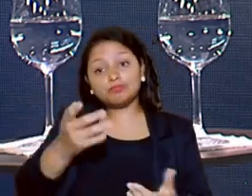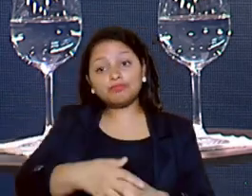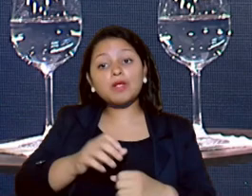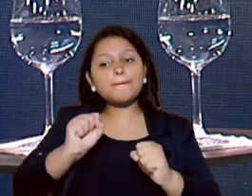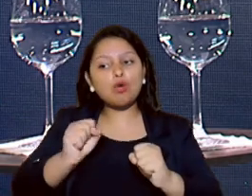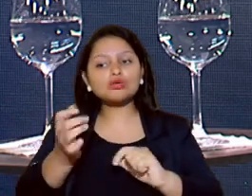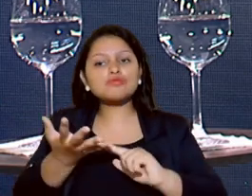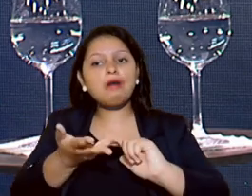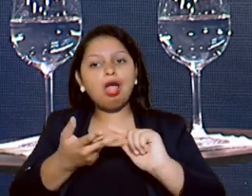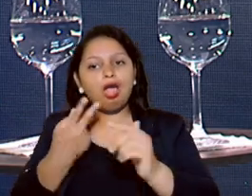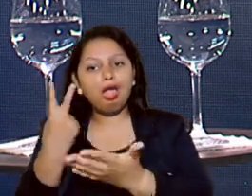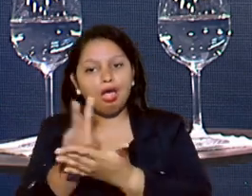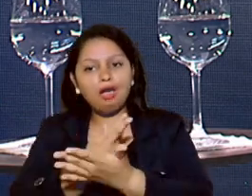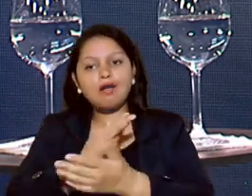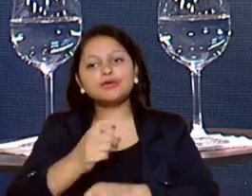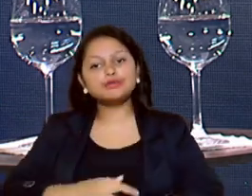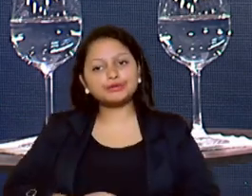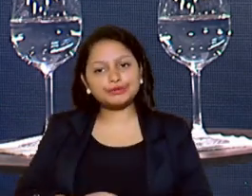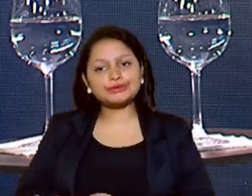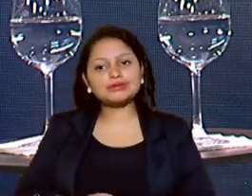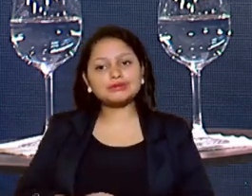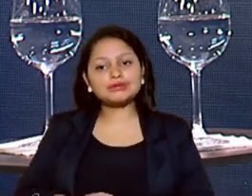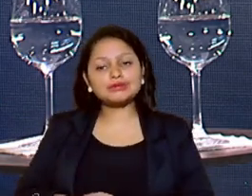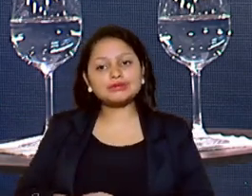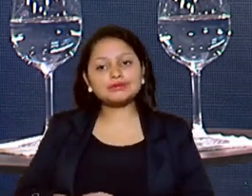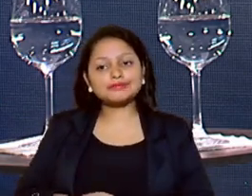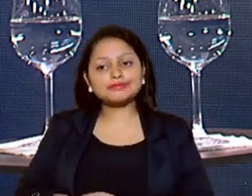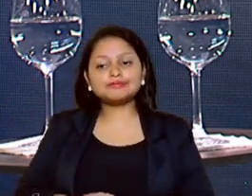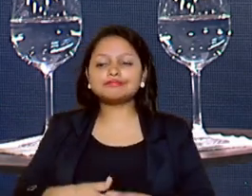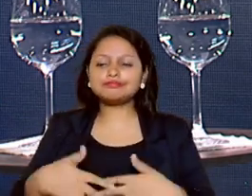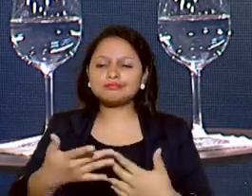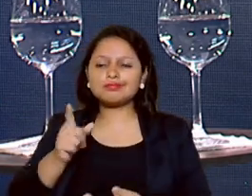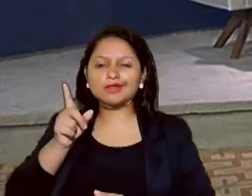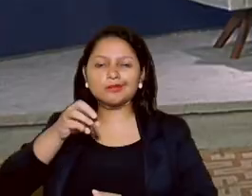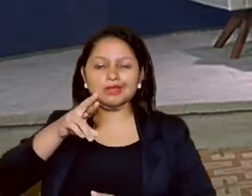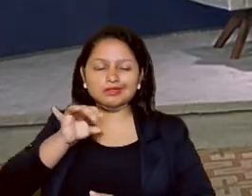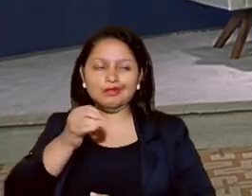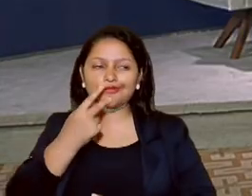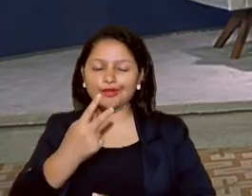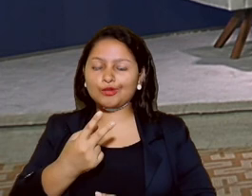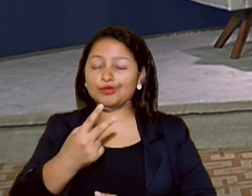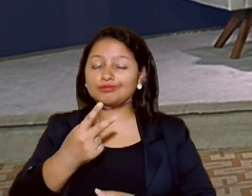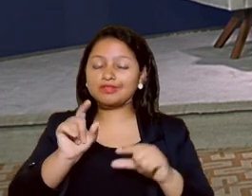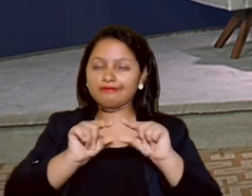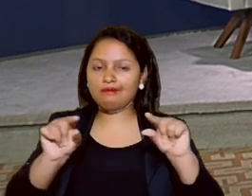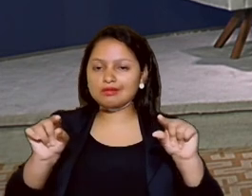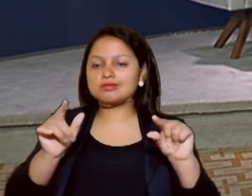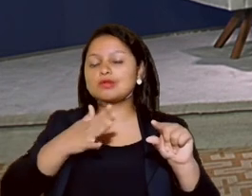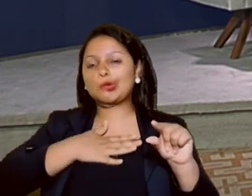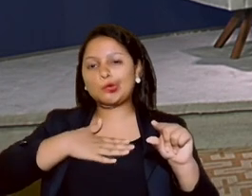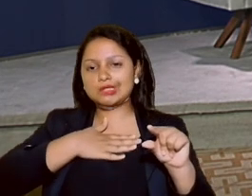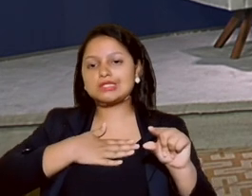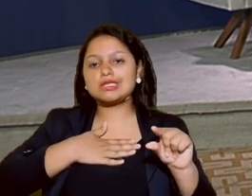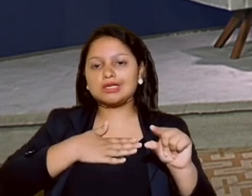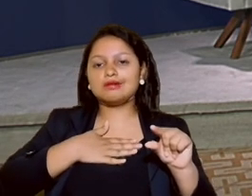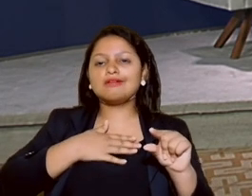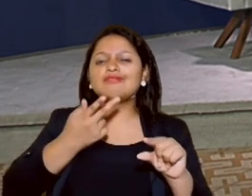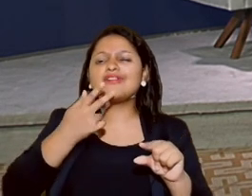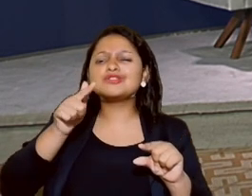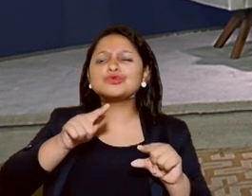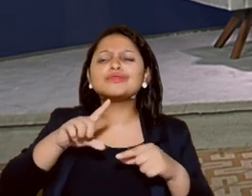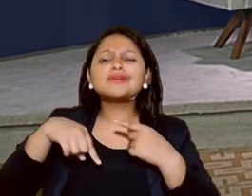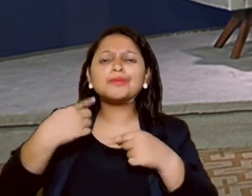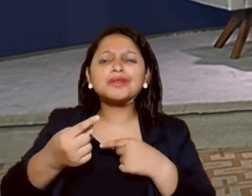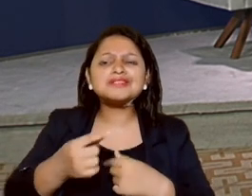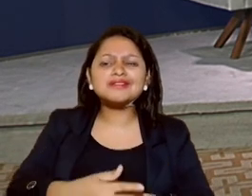tomando crédito errado para suas empresas né Eu acho que o Marcelo falou uma frase na nossa repete depois a frase